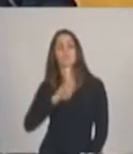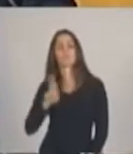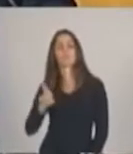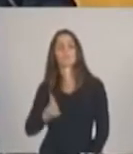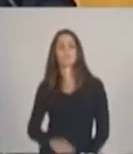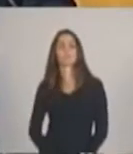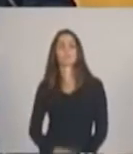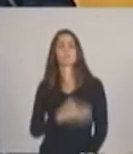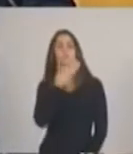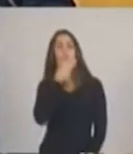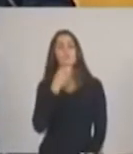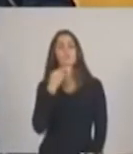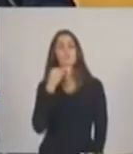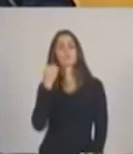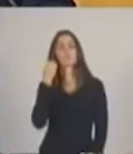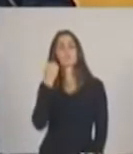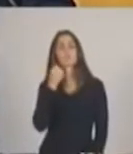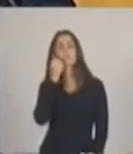Raquel Lessa.